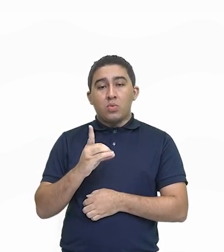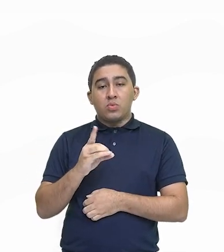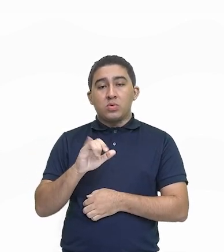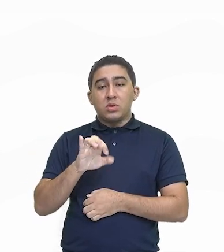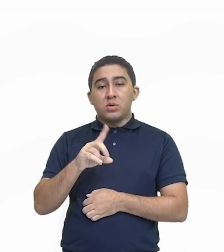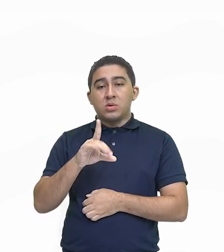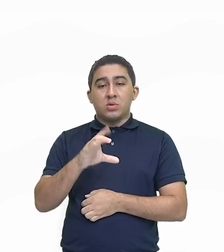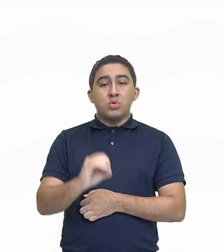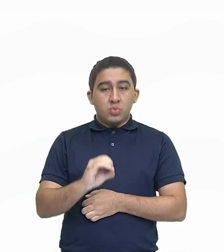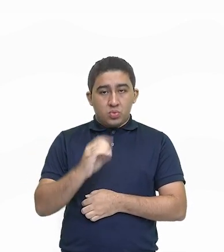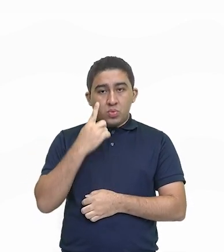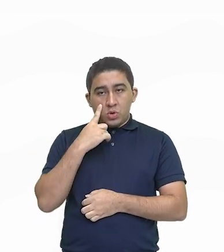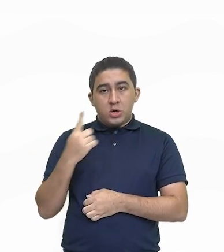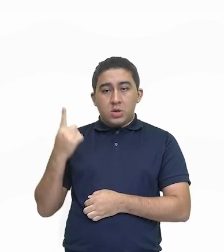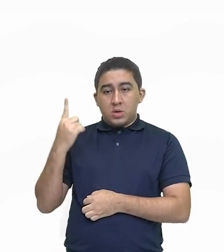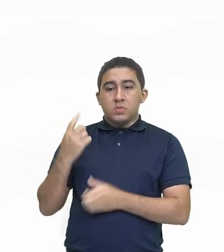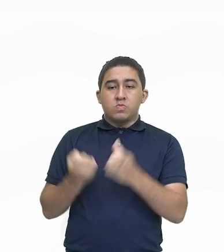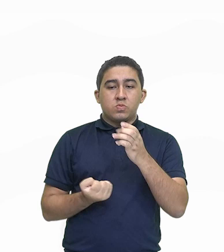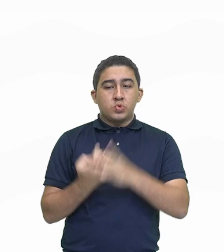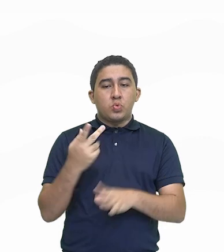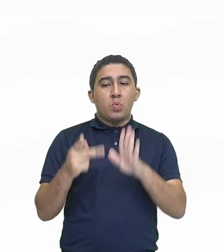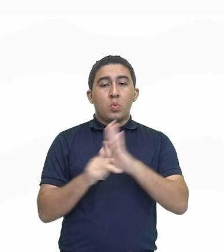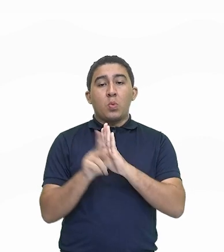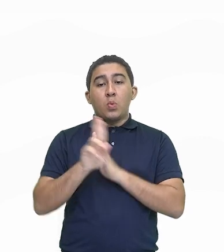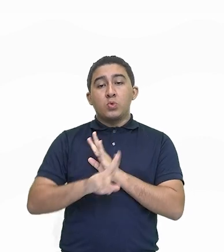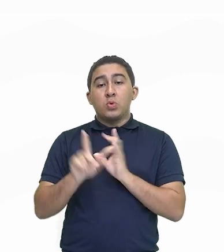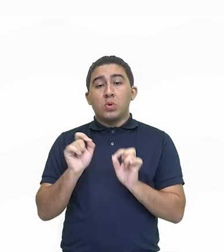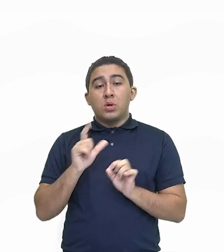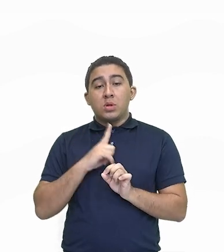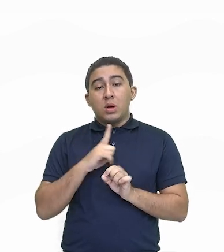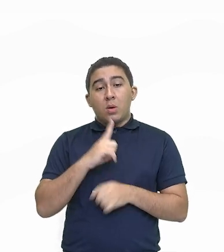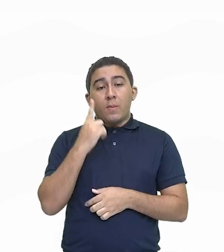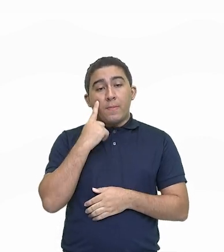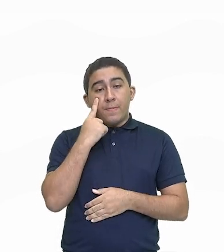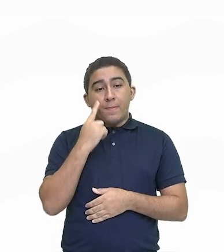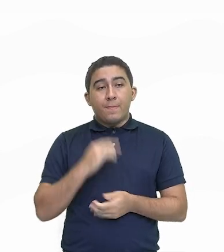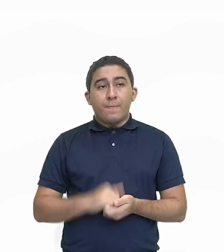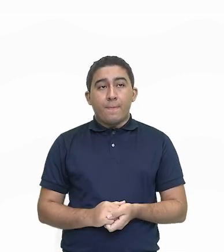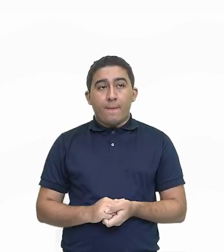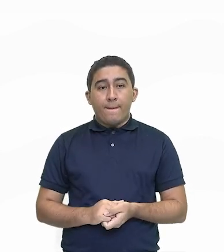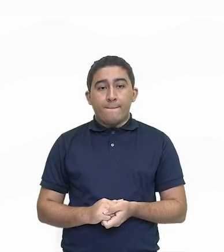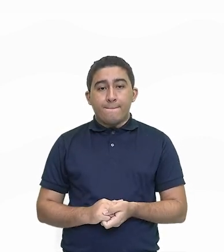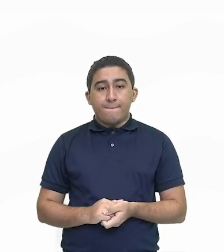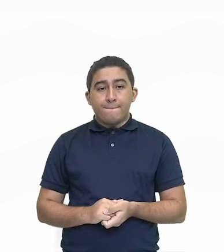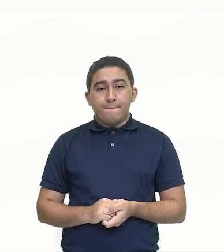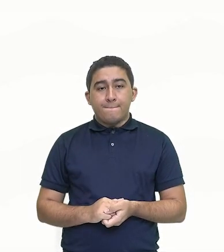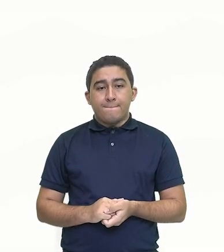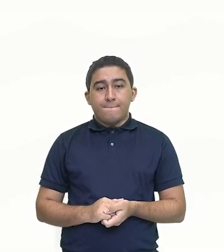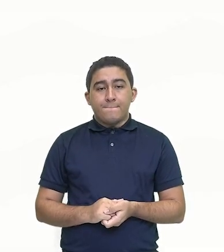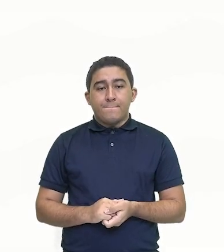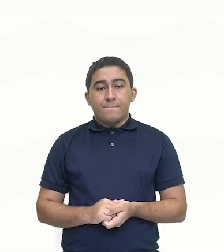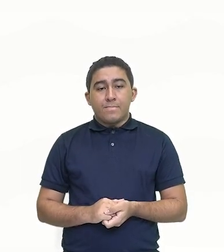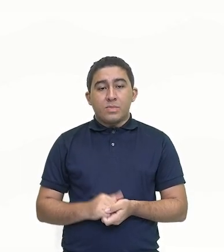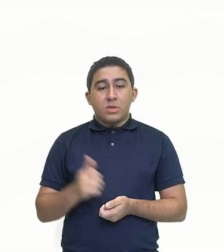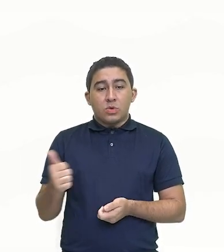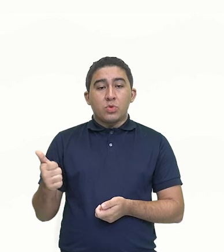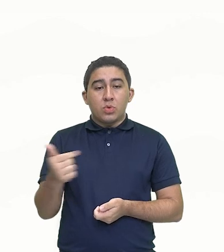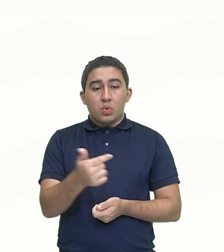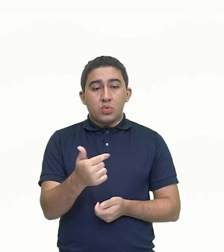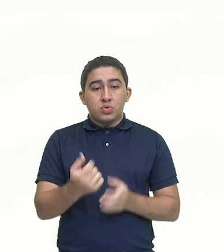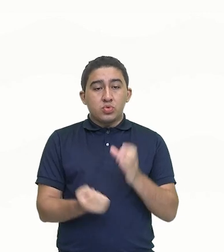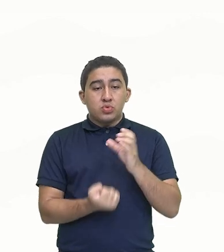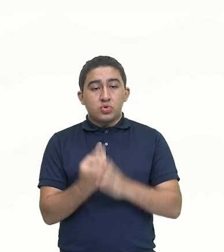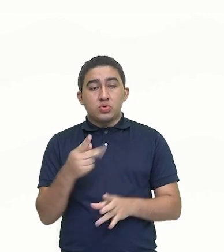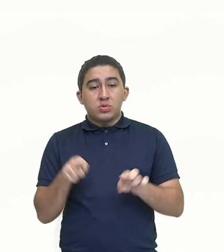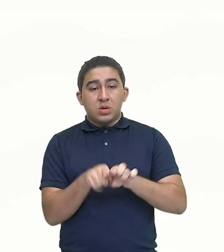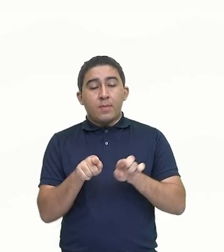fosfoglicérico que foram formadas a partir dessa fase aqui, olha, né, as 12 moléculas elas foram formadas,